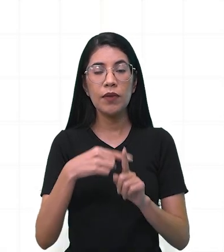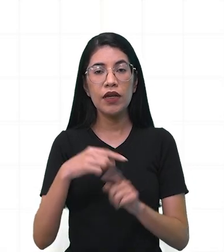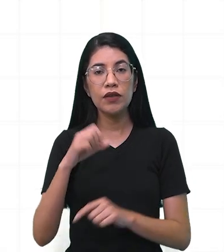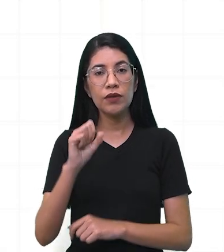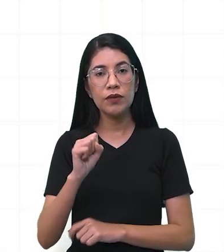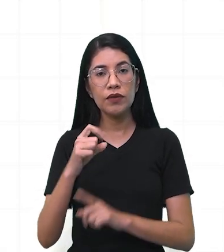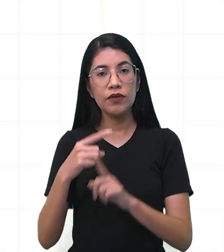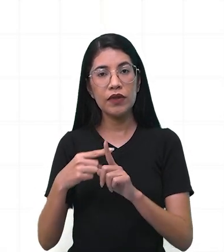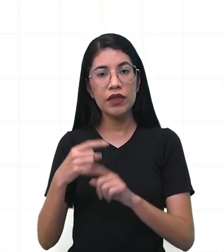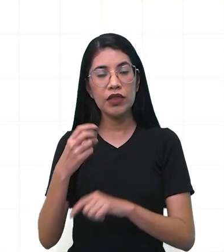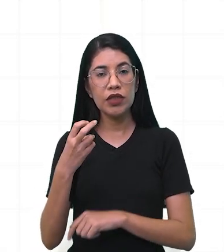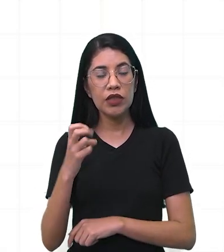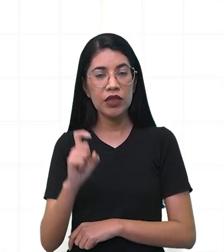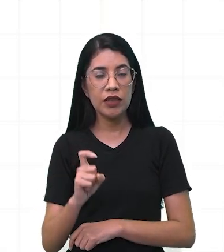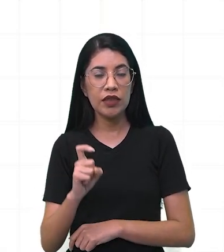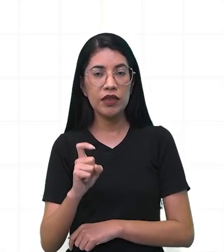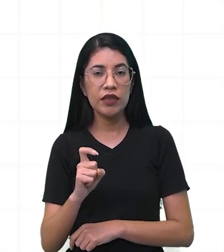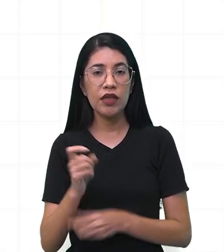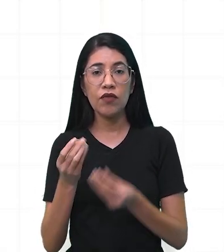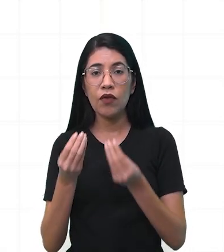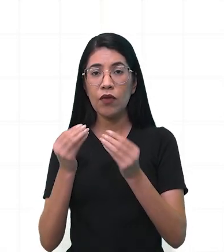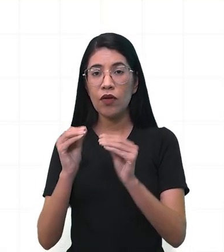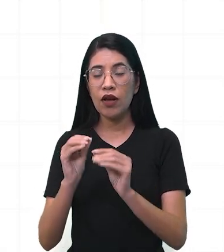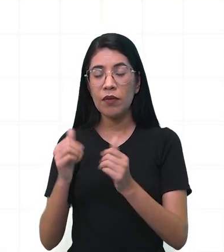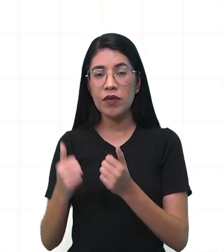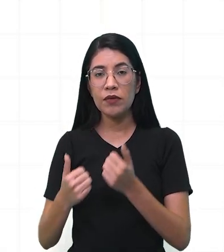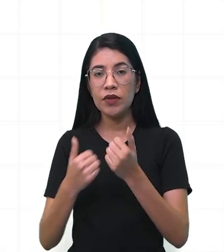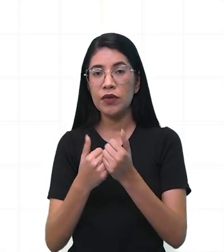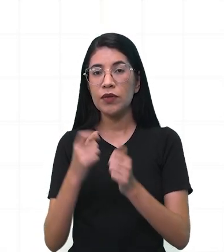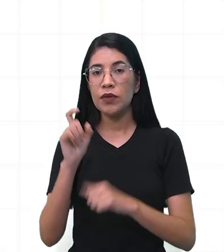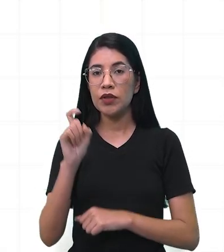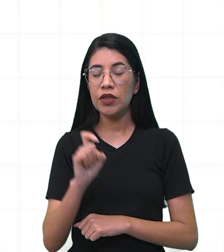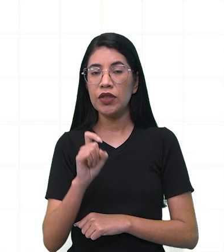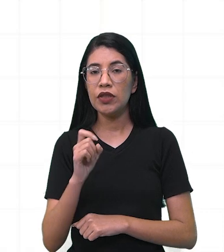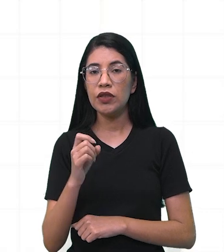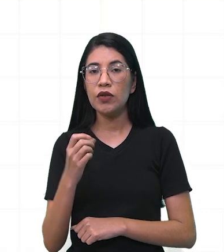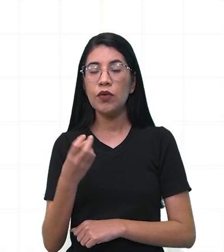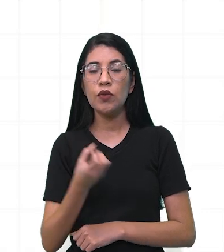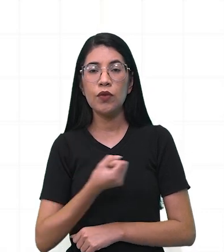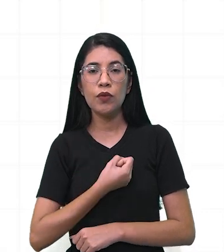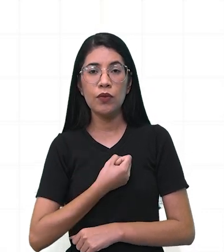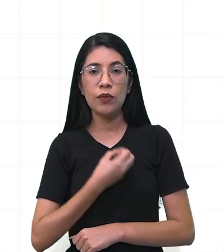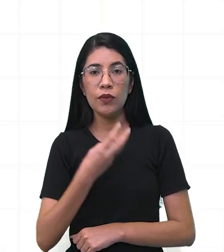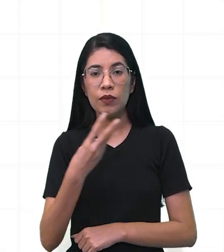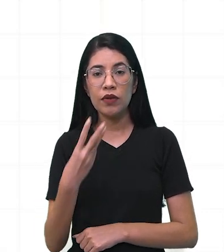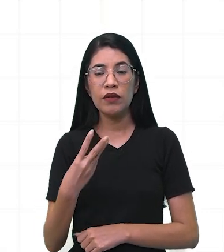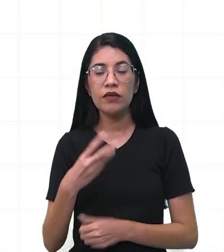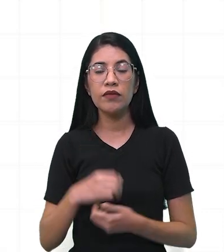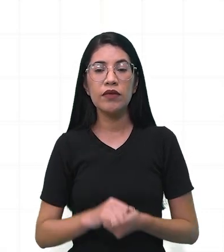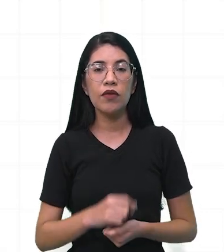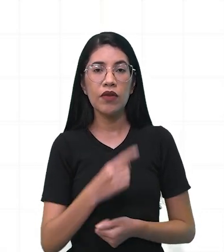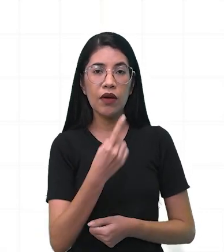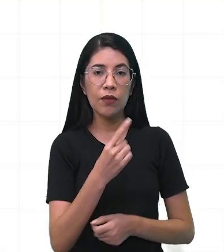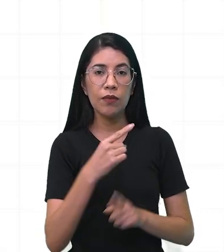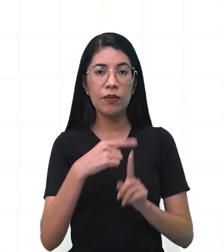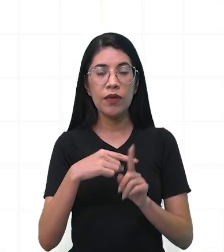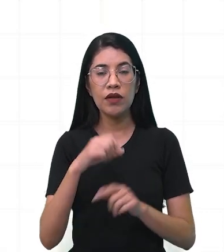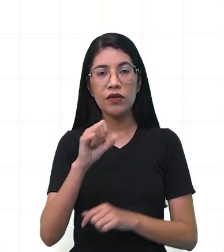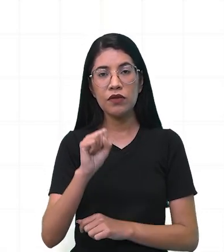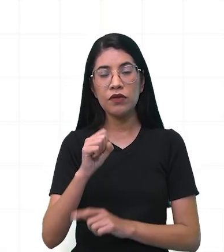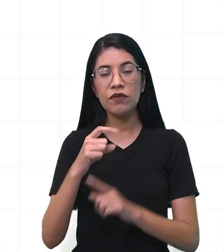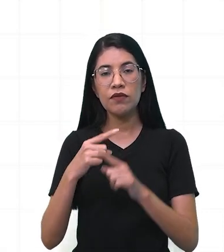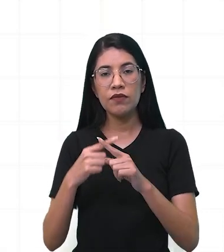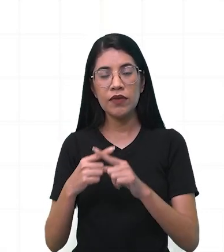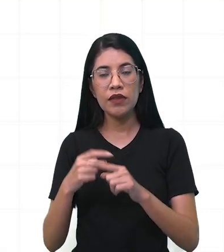vezes x. Quem eu vou colocar no lugar desse x? 3. Então, vai ser 1 mais 8 vezes